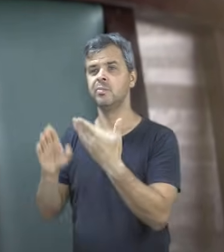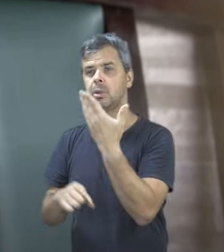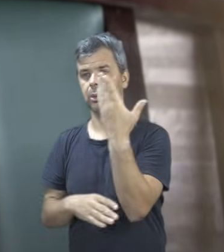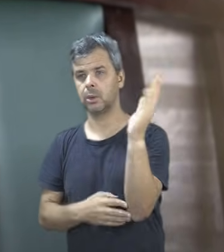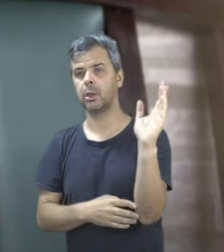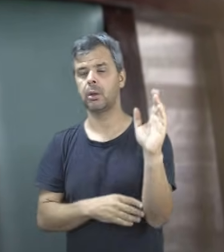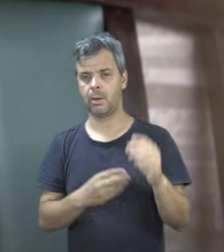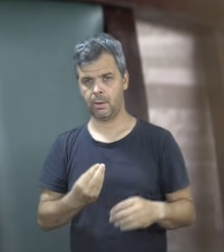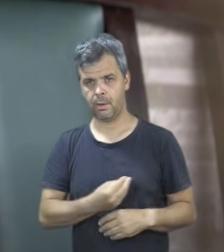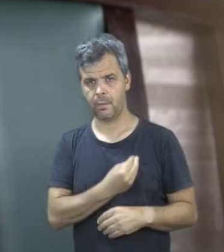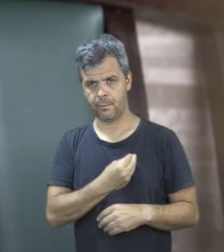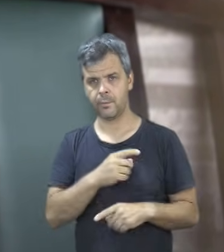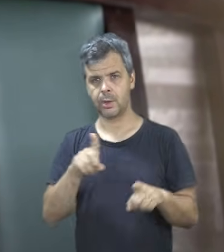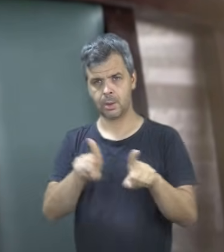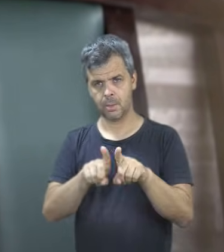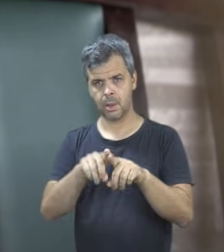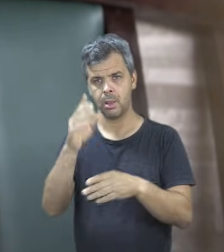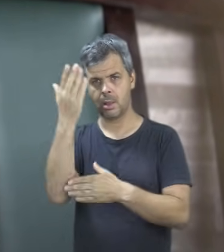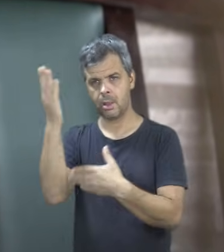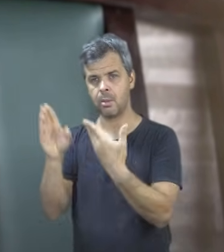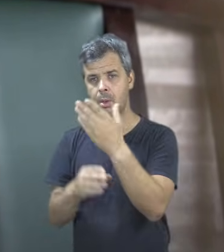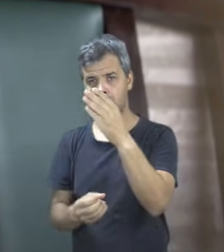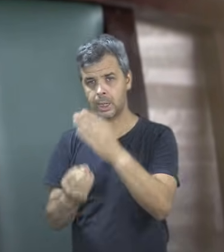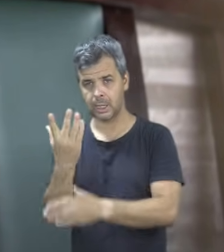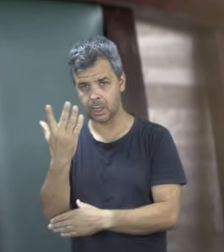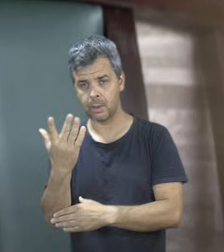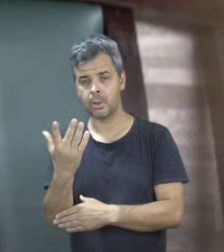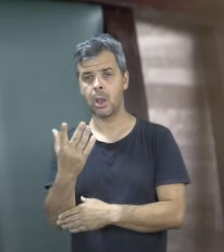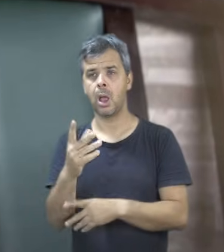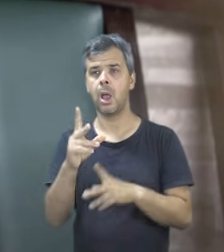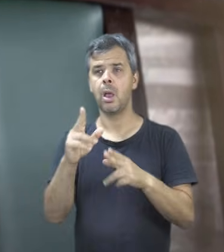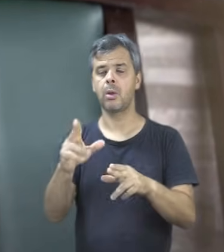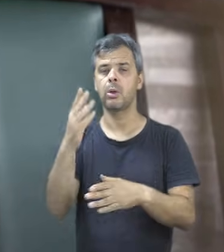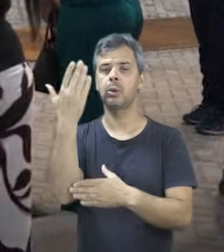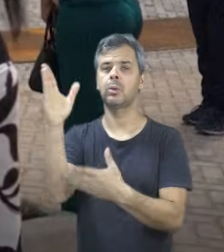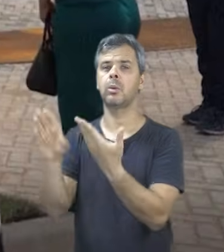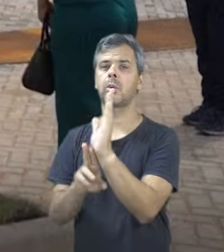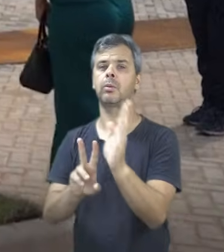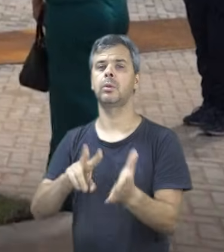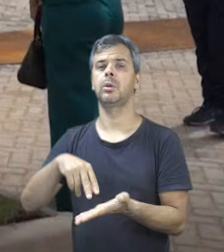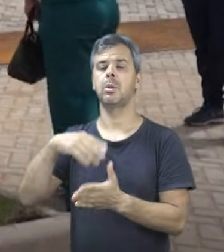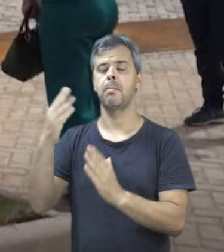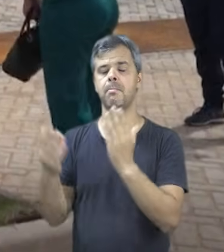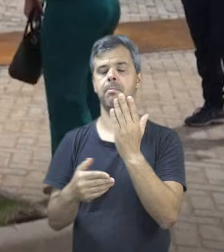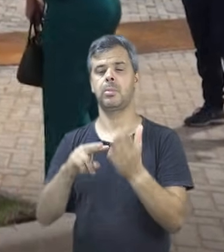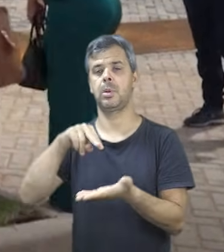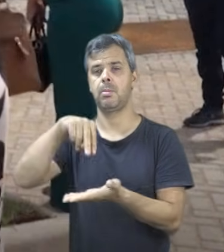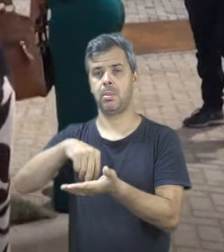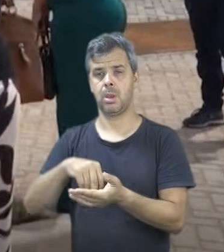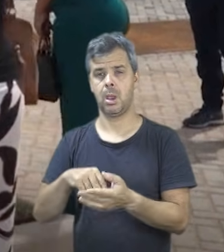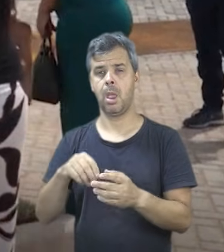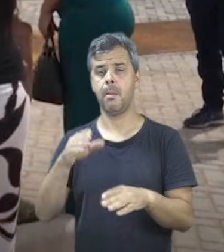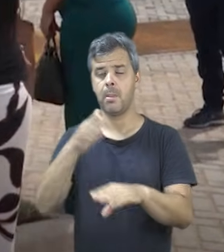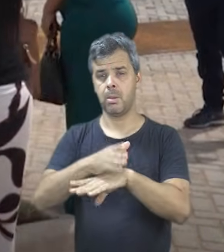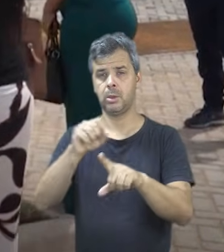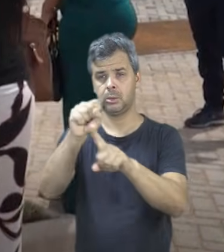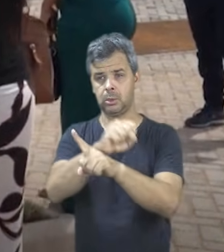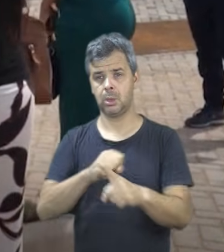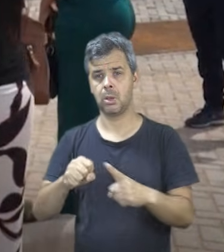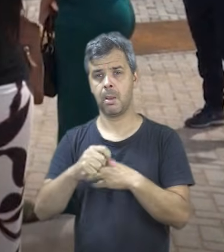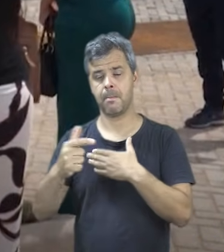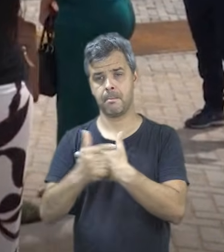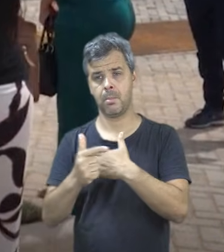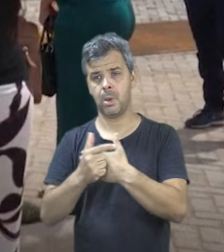e sobrevivem dela, produzindo com a floresta de pé. A participação da sociedade civil também tem